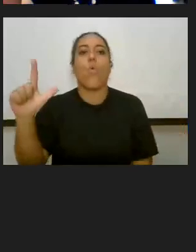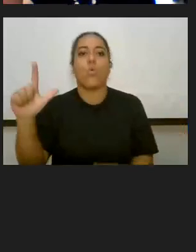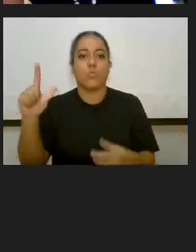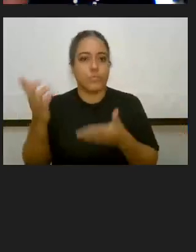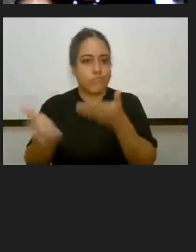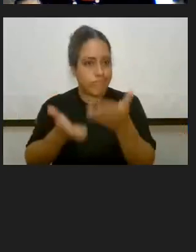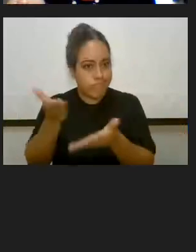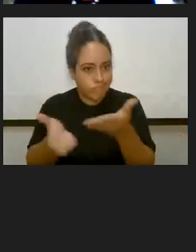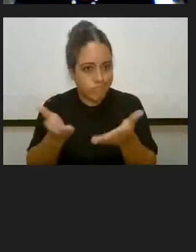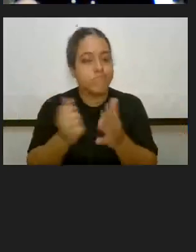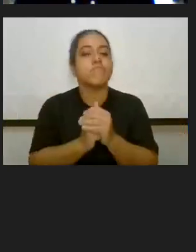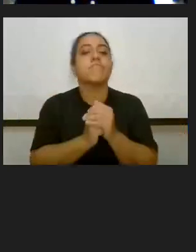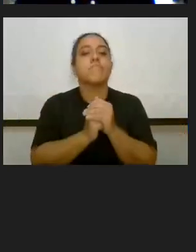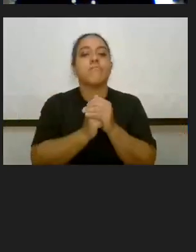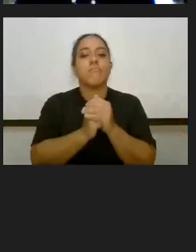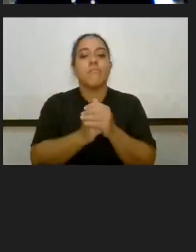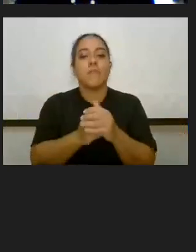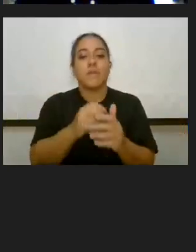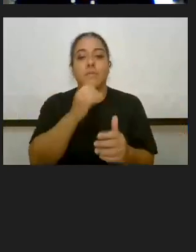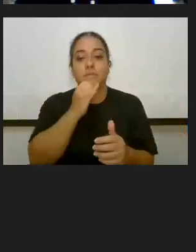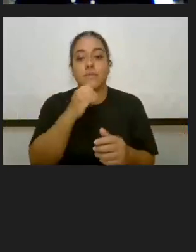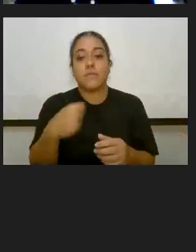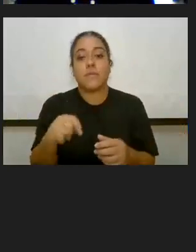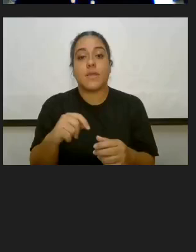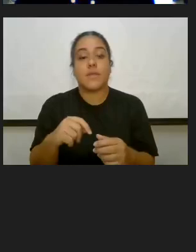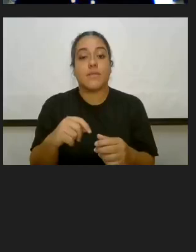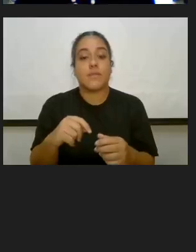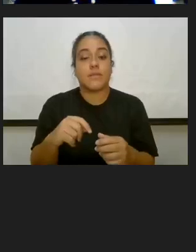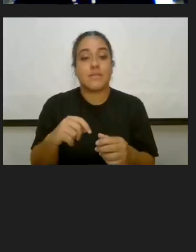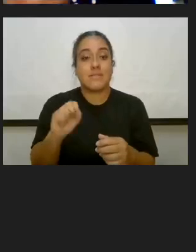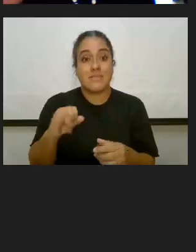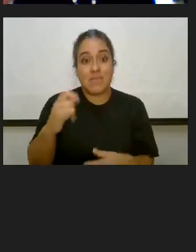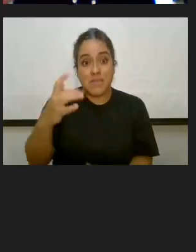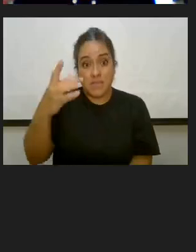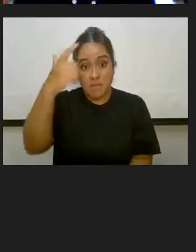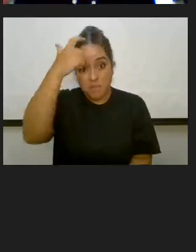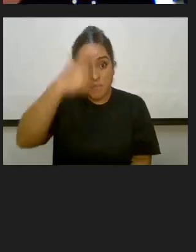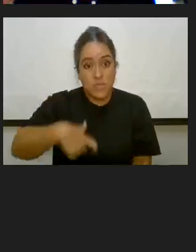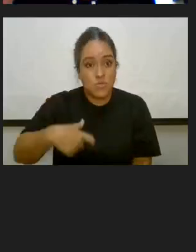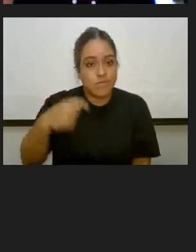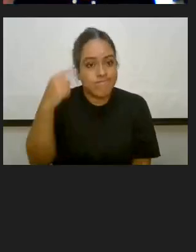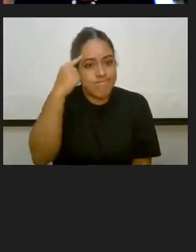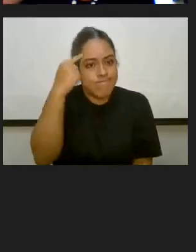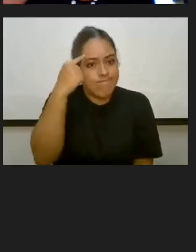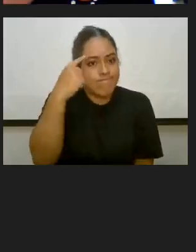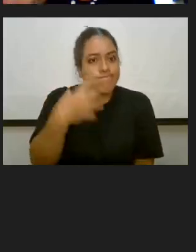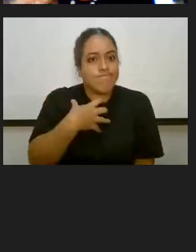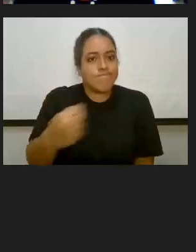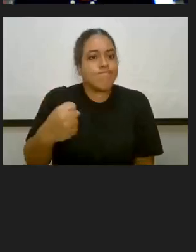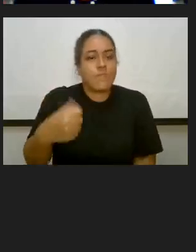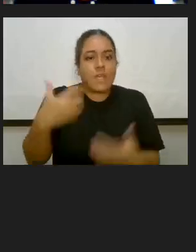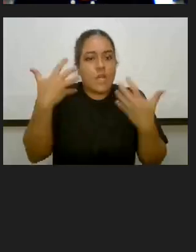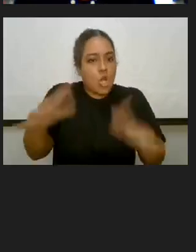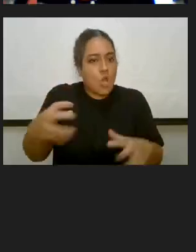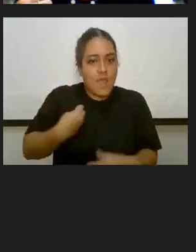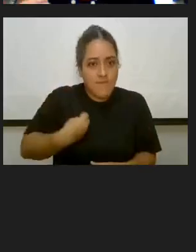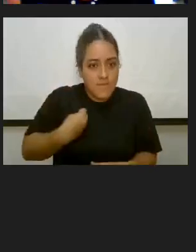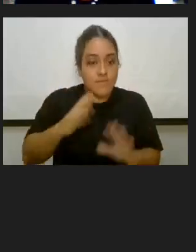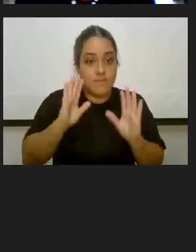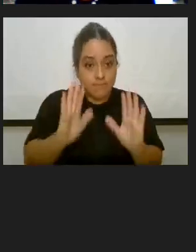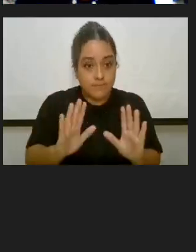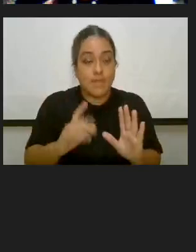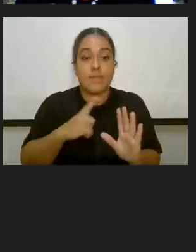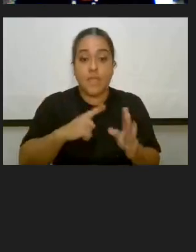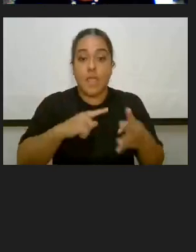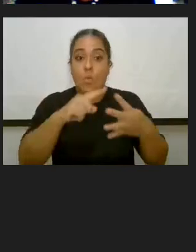ato intencional de interromper a vida. E aí a gente tem os quatro momentos, que é a